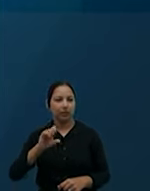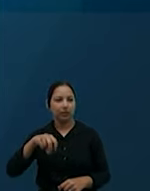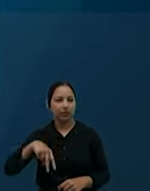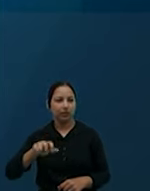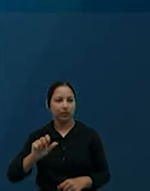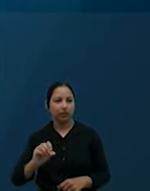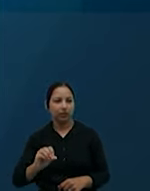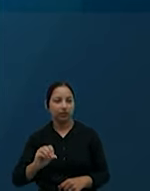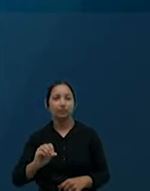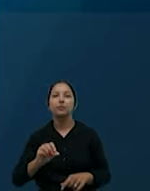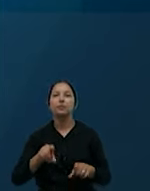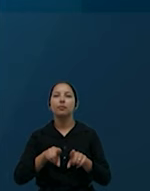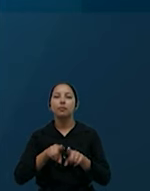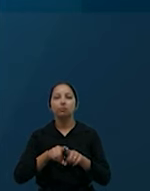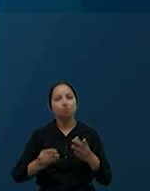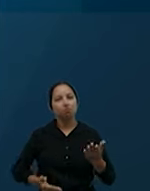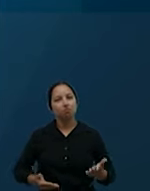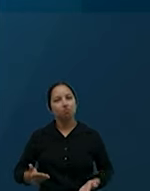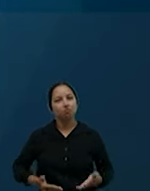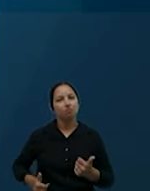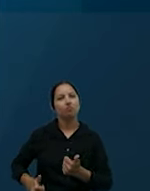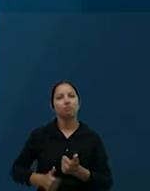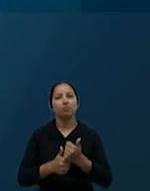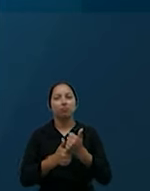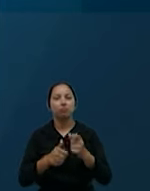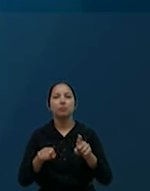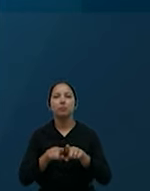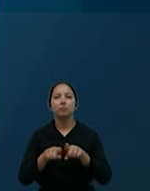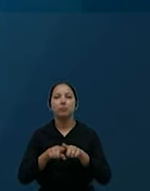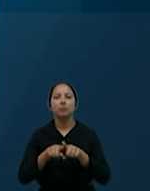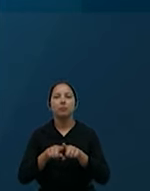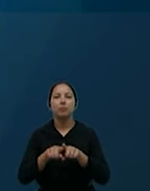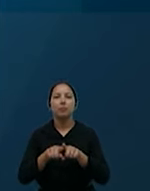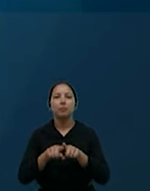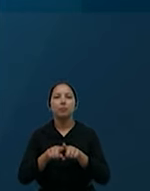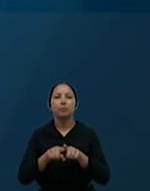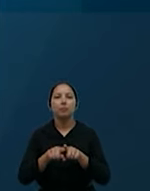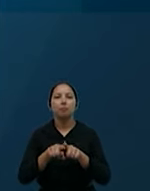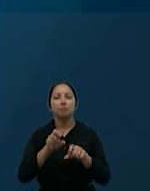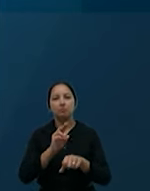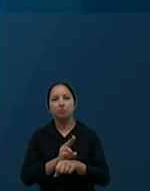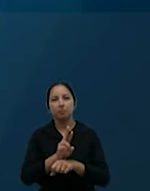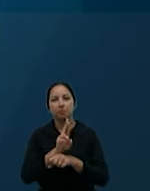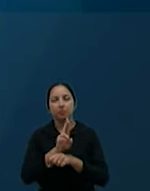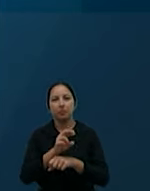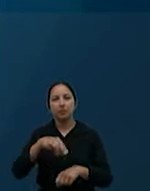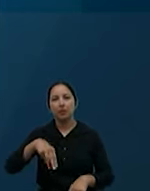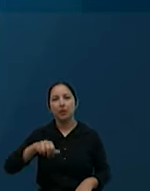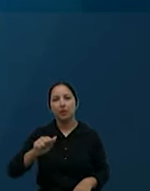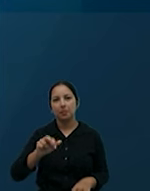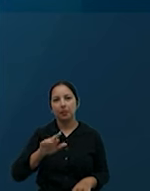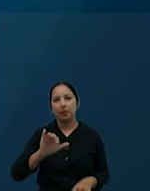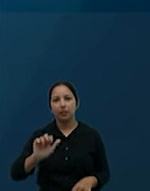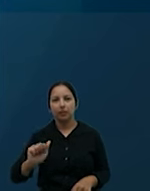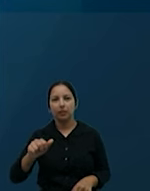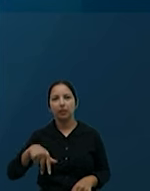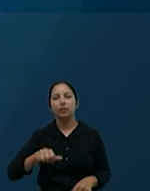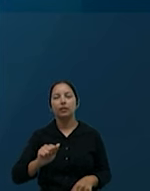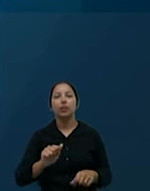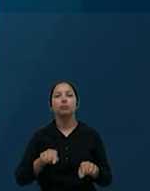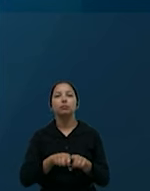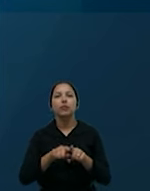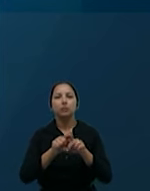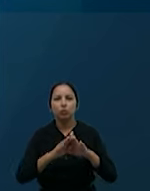estrutura de apoio, na pessoa da doutora Mariana, à minha esquerda. Cumprimento senhoras e senhores da audiência,